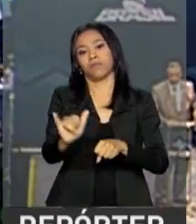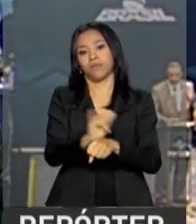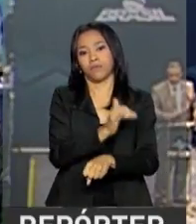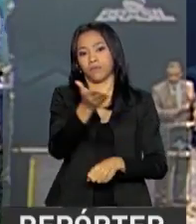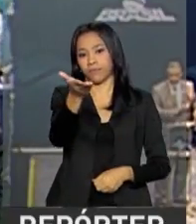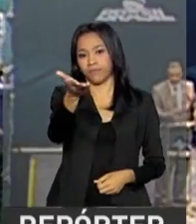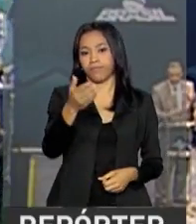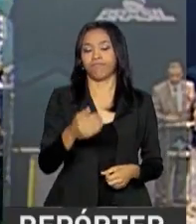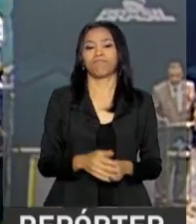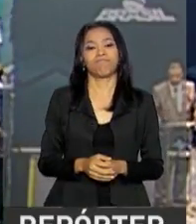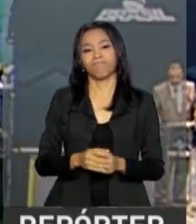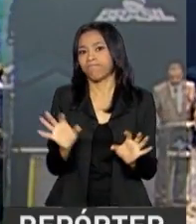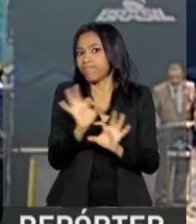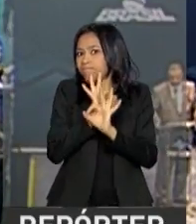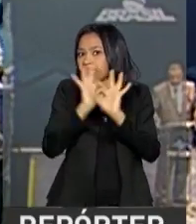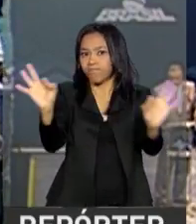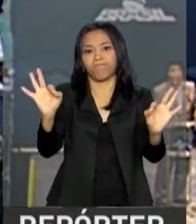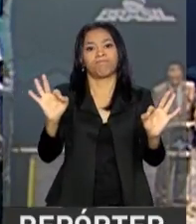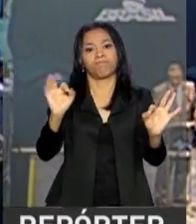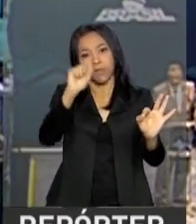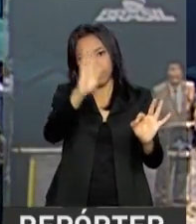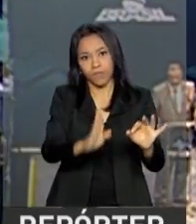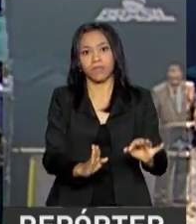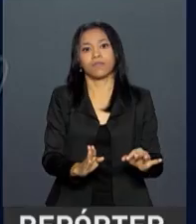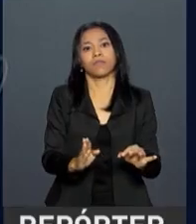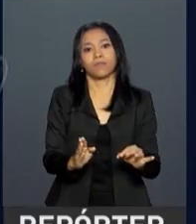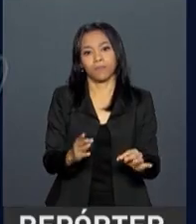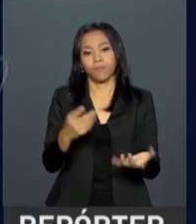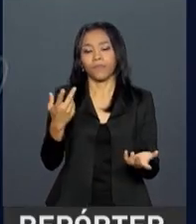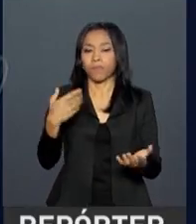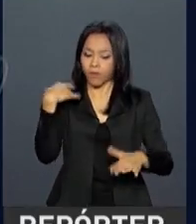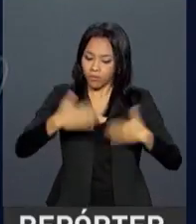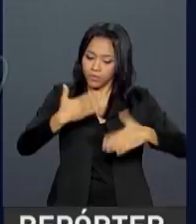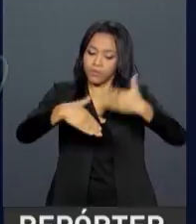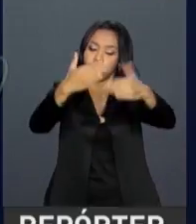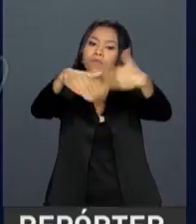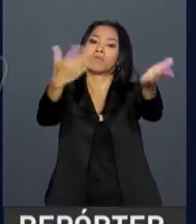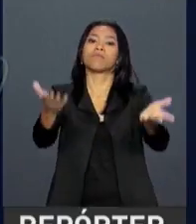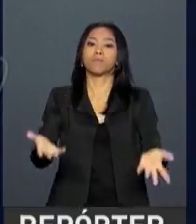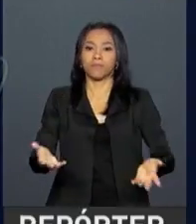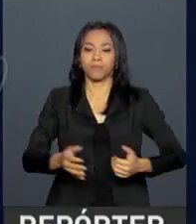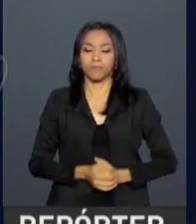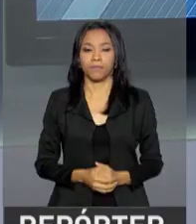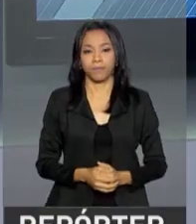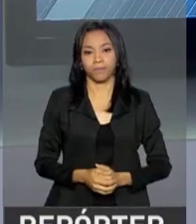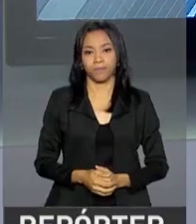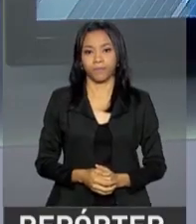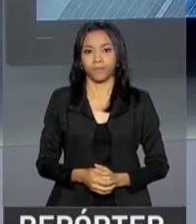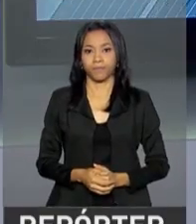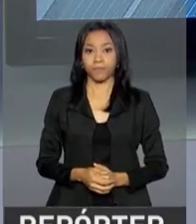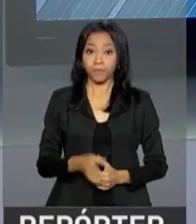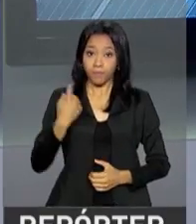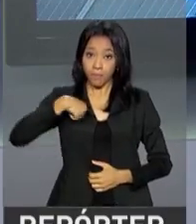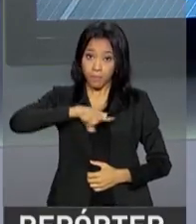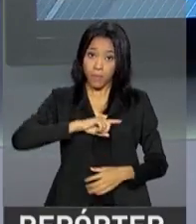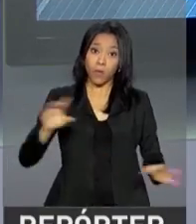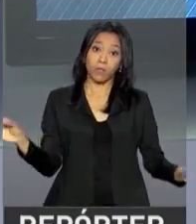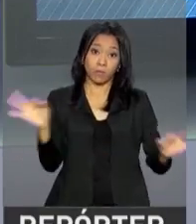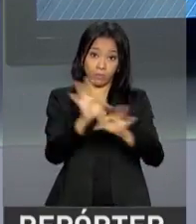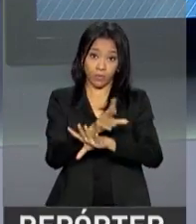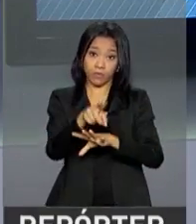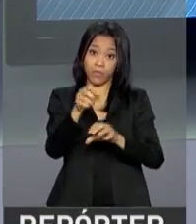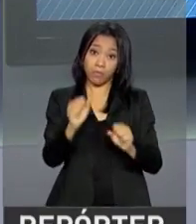instrumento essencial para o brasil para o seu progresso para o desenvolvimento nós ficamos por aqui